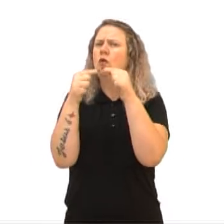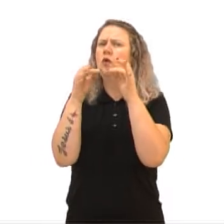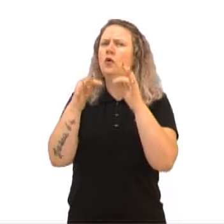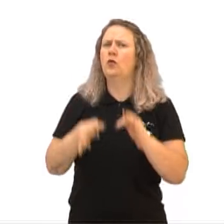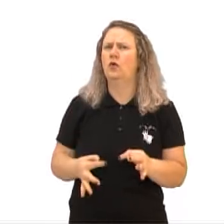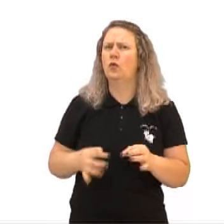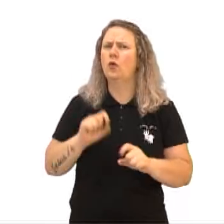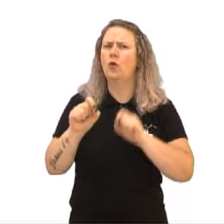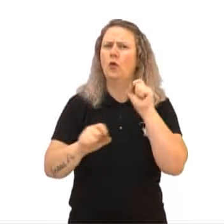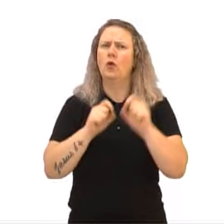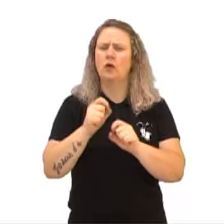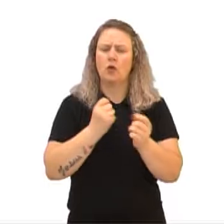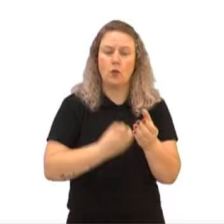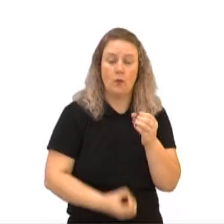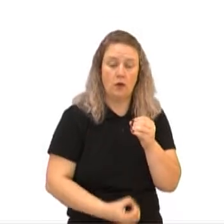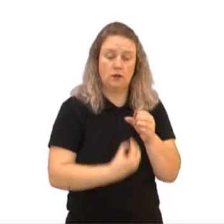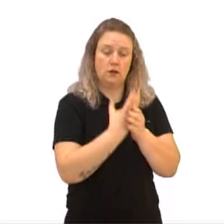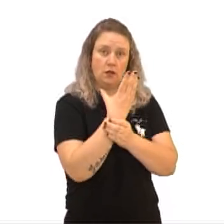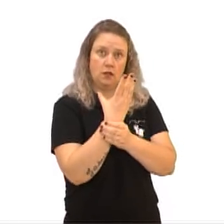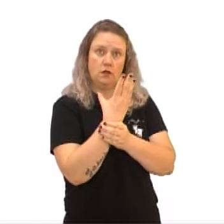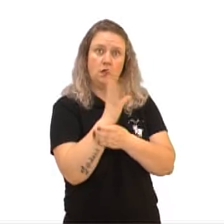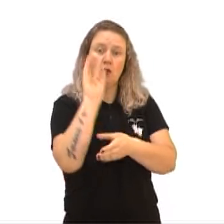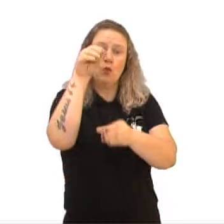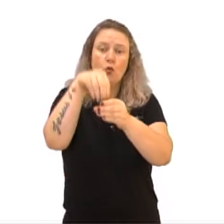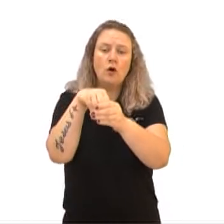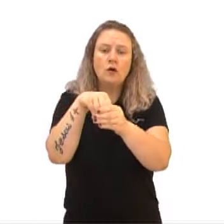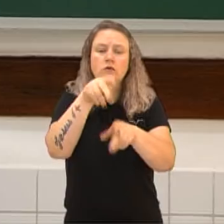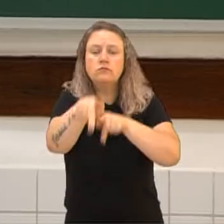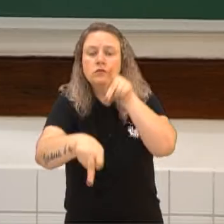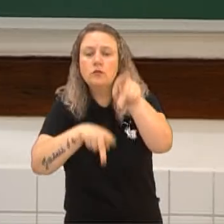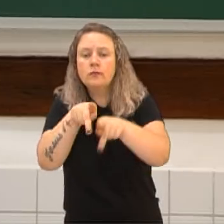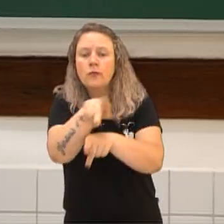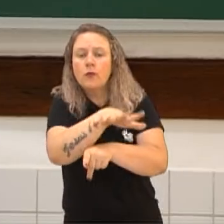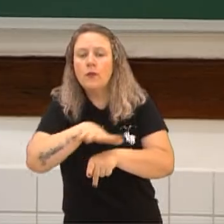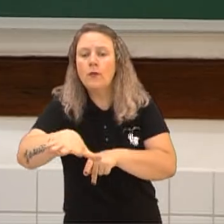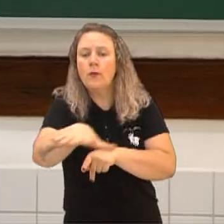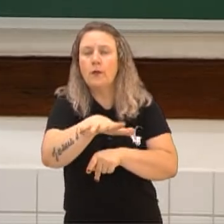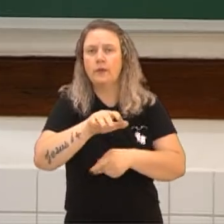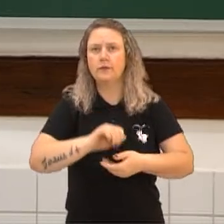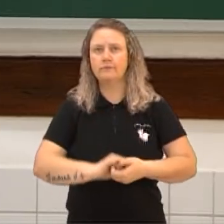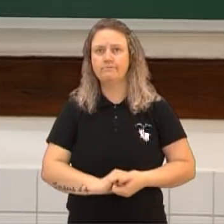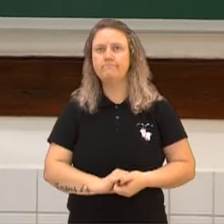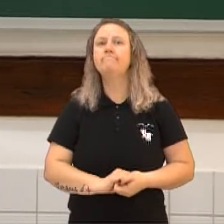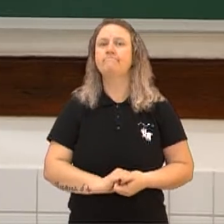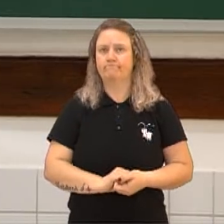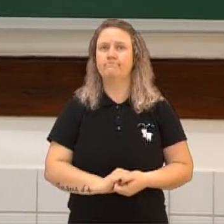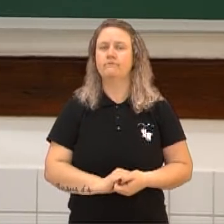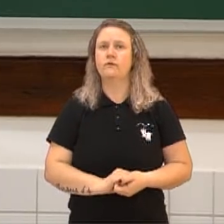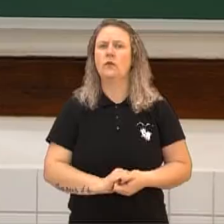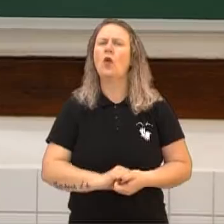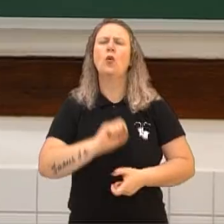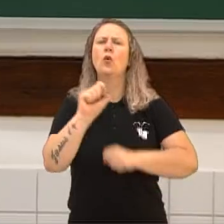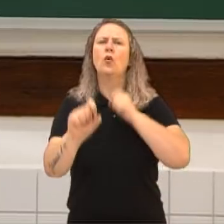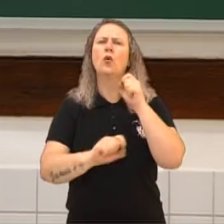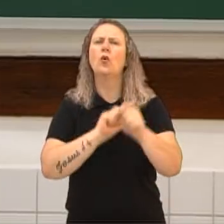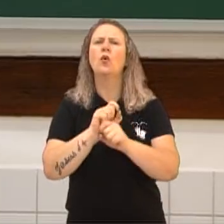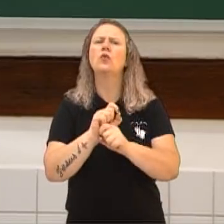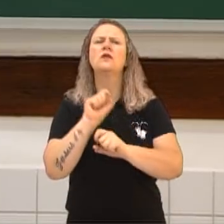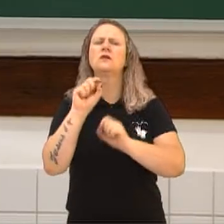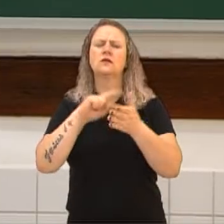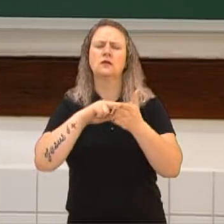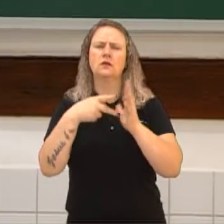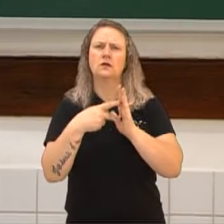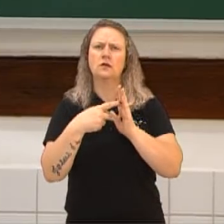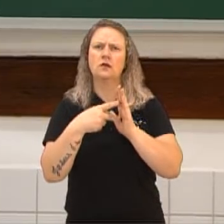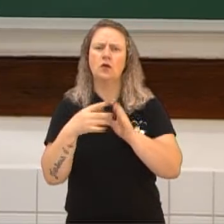nascida e divulgada no seio do povo, ok? Então essa expressão no seio do povo é